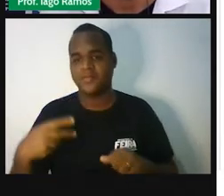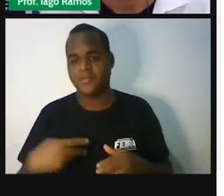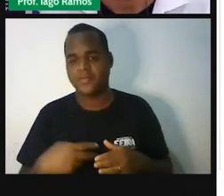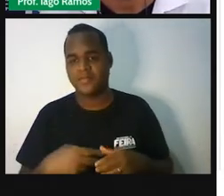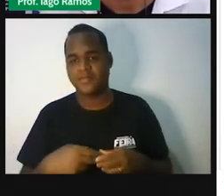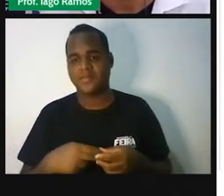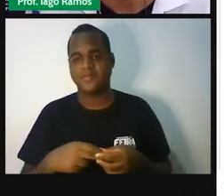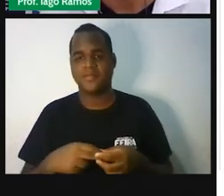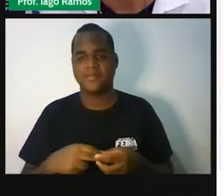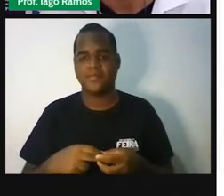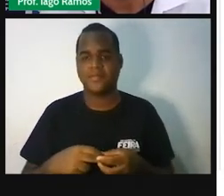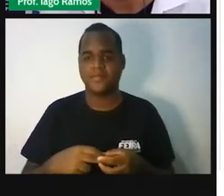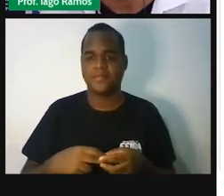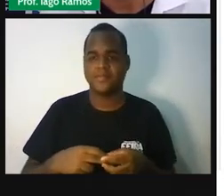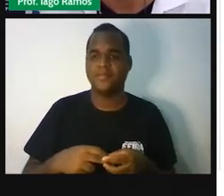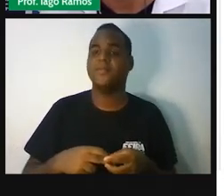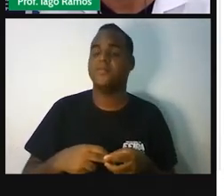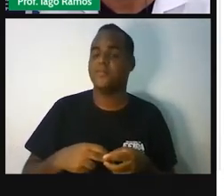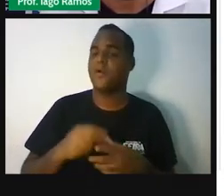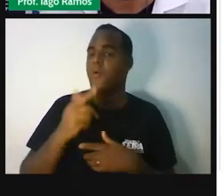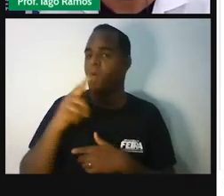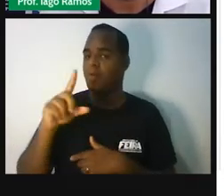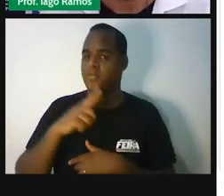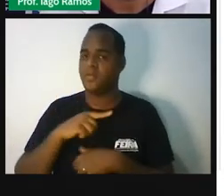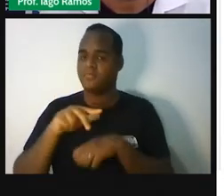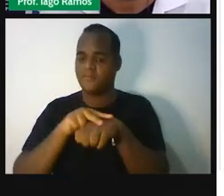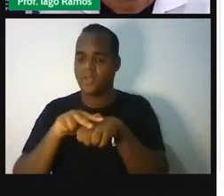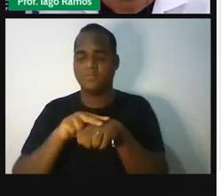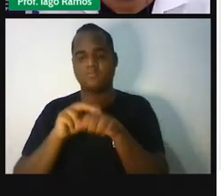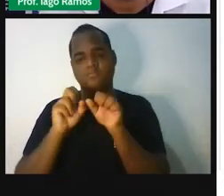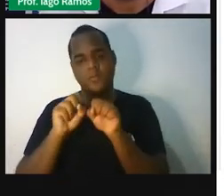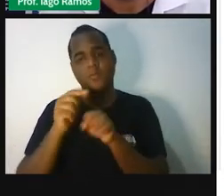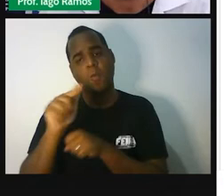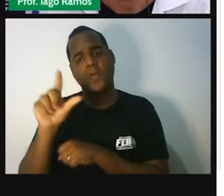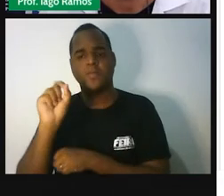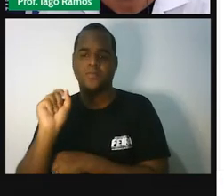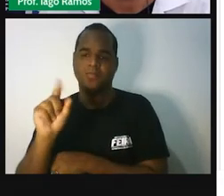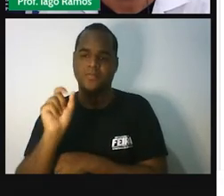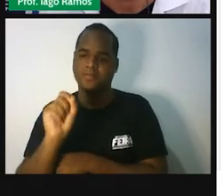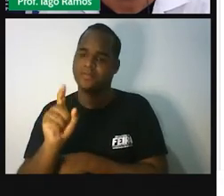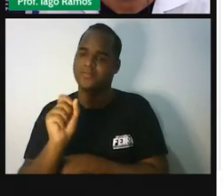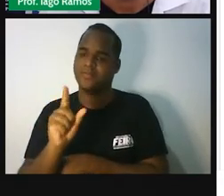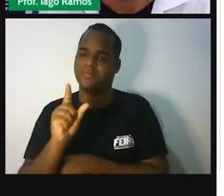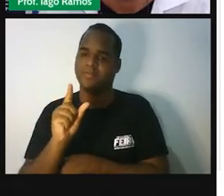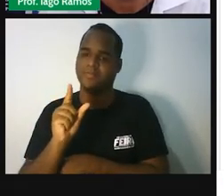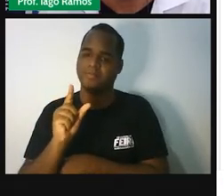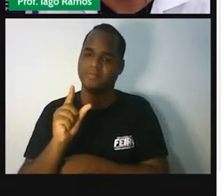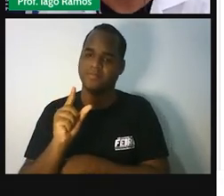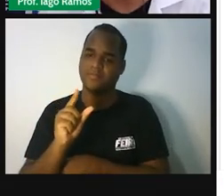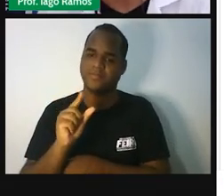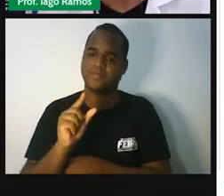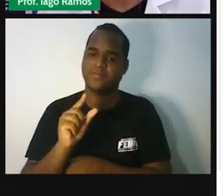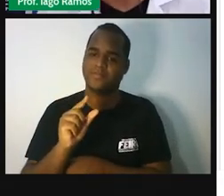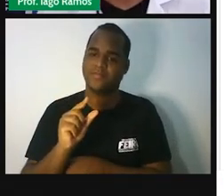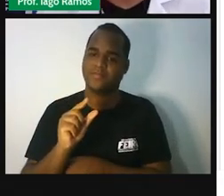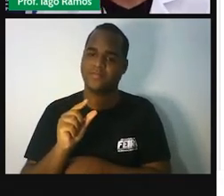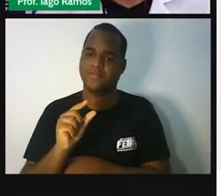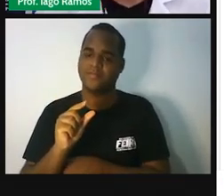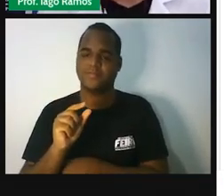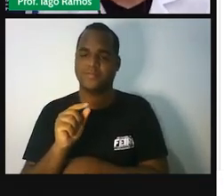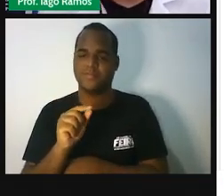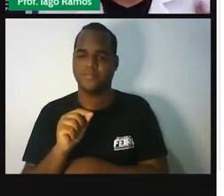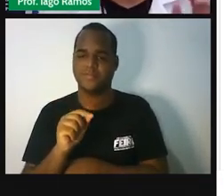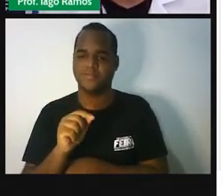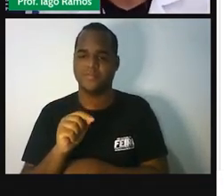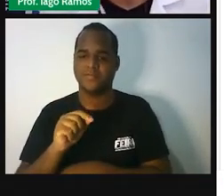verde e a opção azul. Bom, se a gente olhar